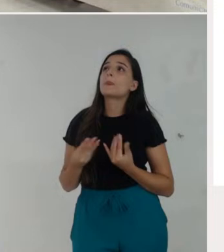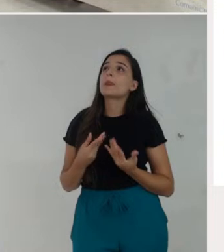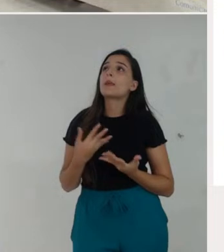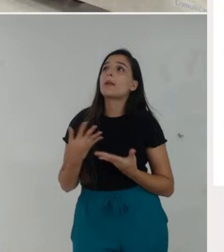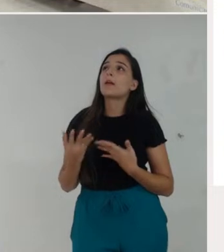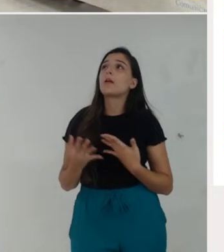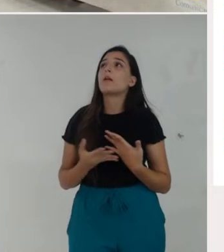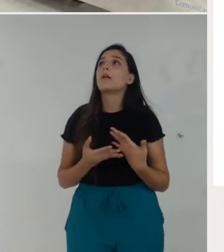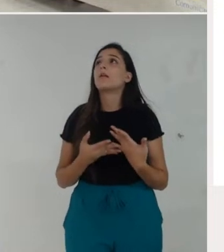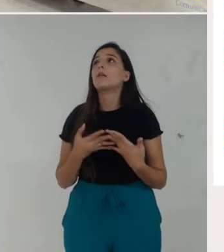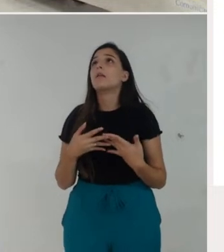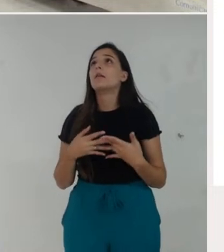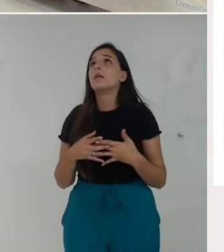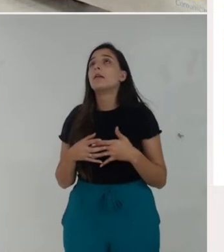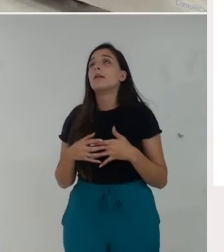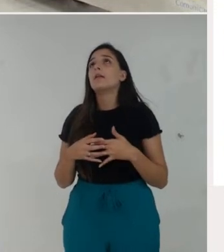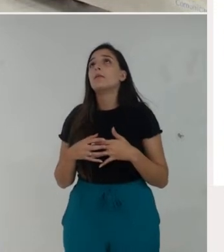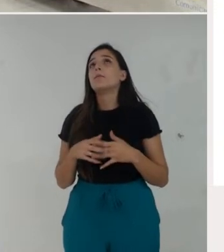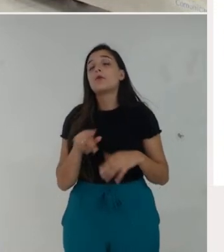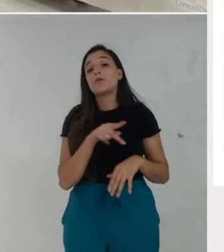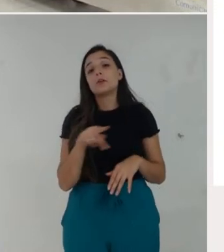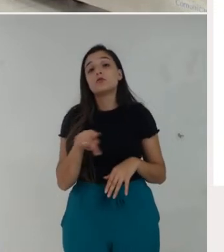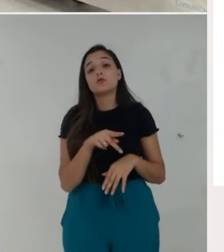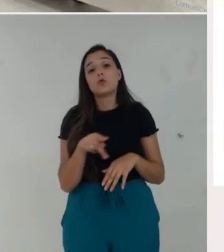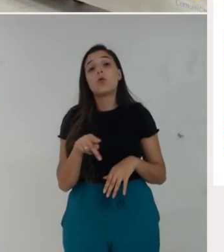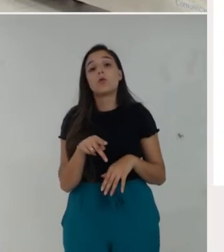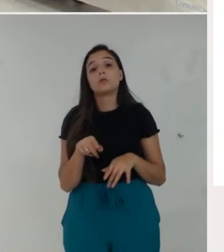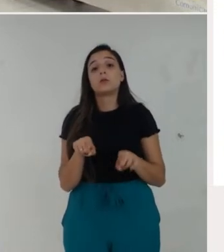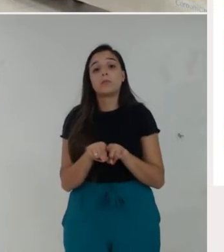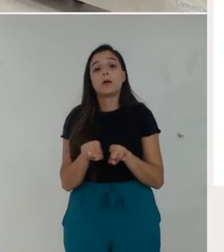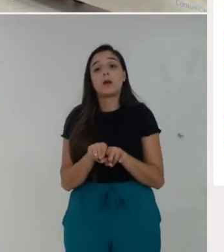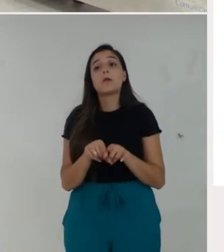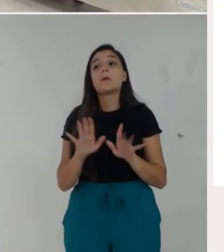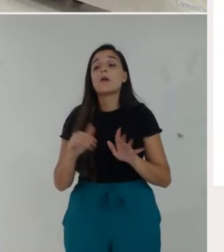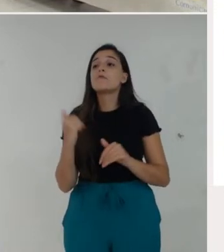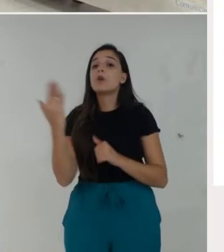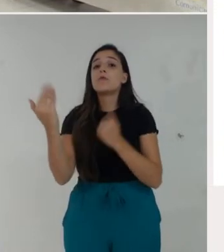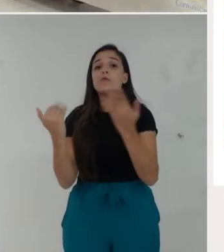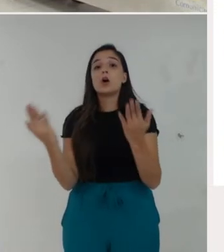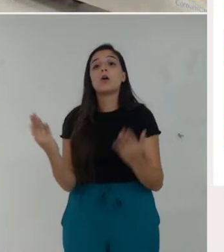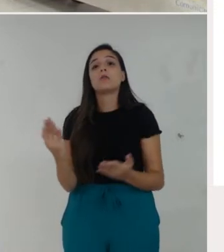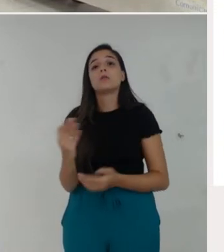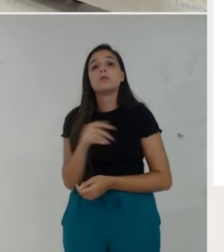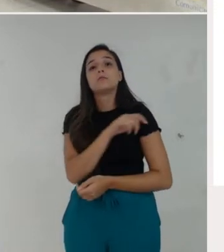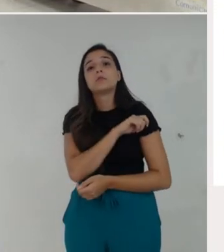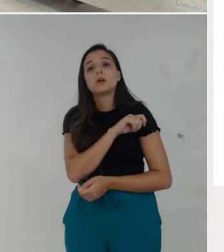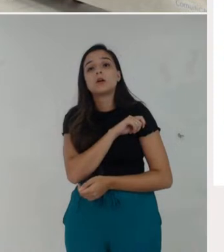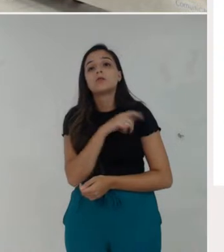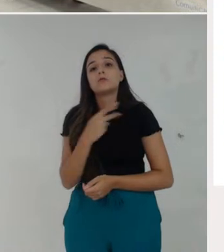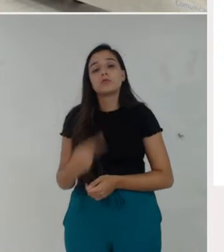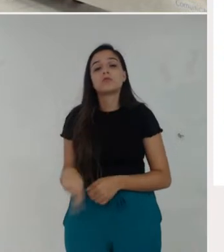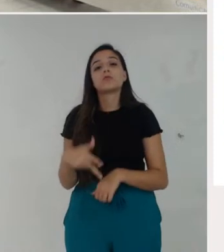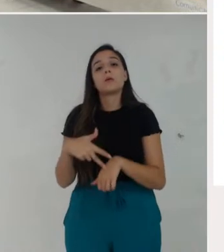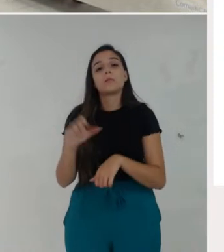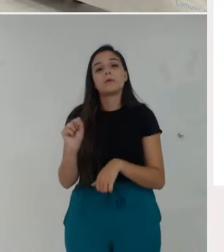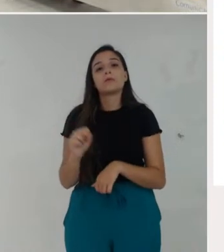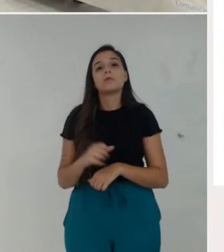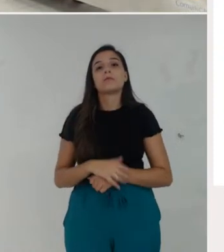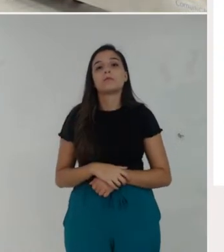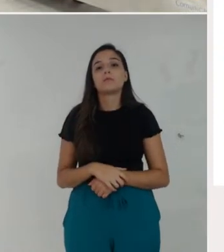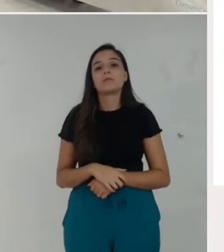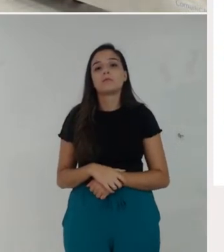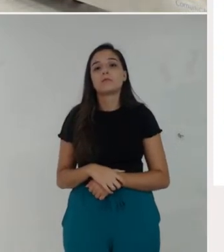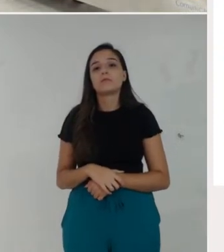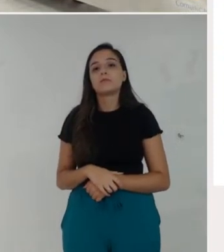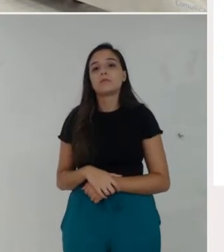professores construindo esse livro, né? Então, o objetivo sempre é trazer os discentes da pós-graduação para participarem dos